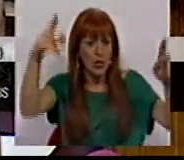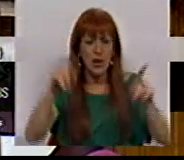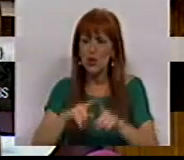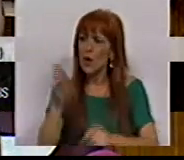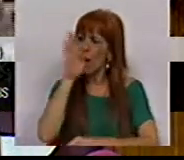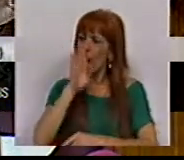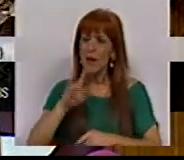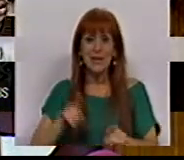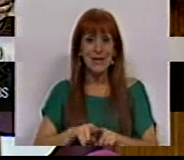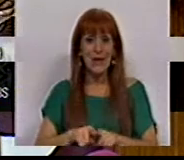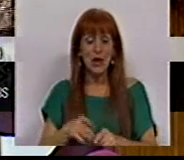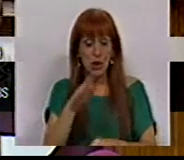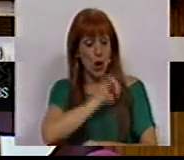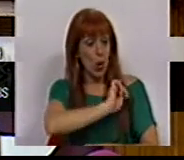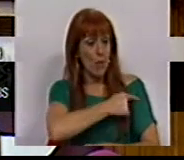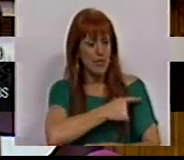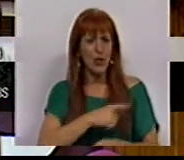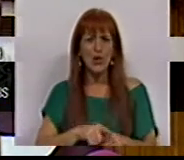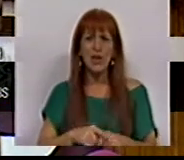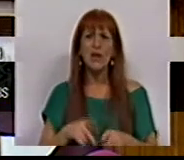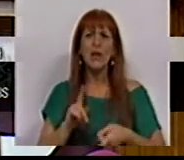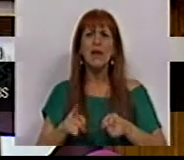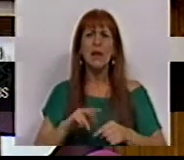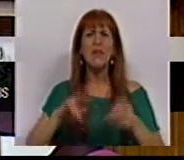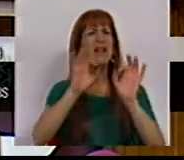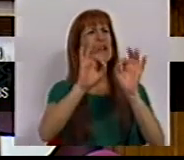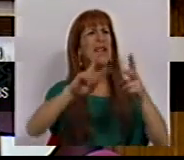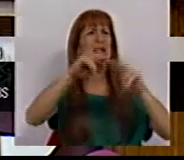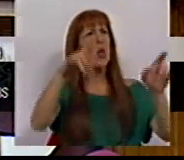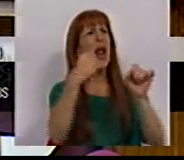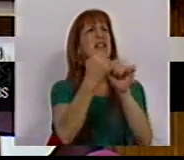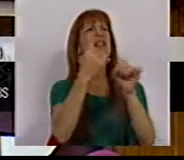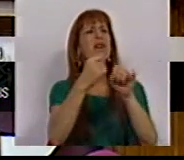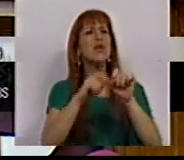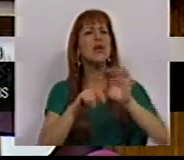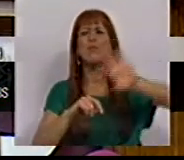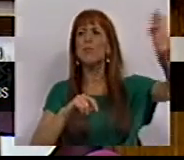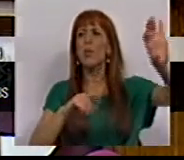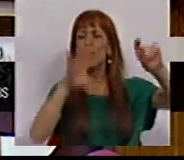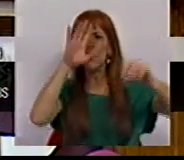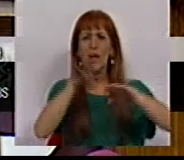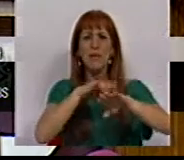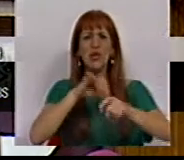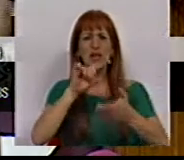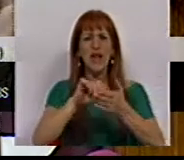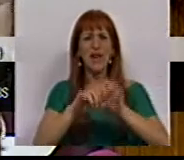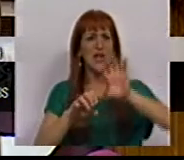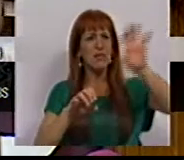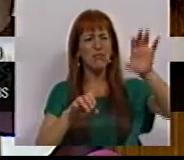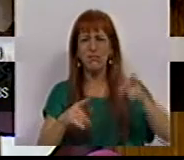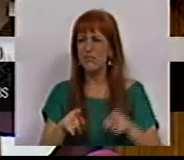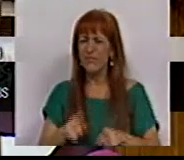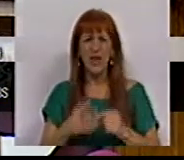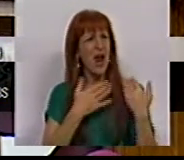para a execução destas competências, tratando inclusivamente as autarquias como serviços desconcentrados da Administração Central. É